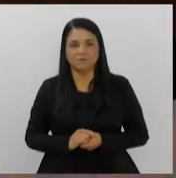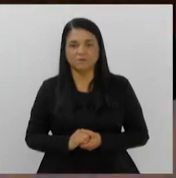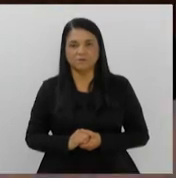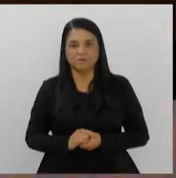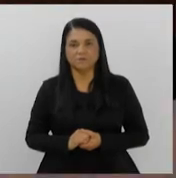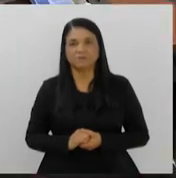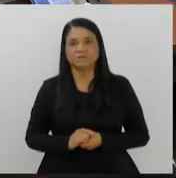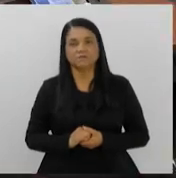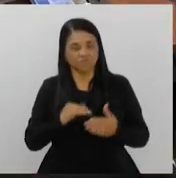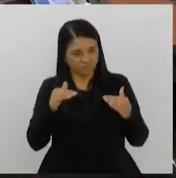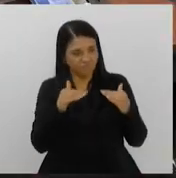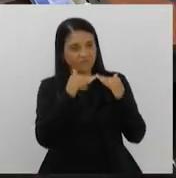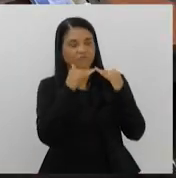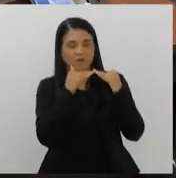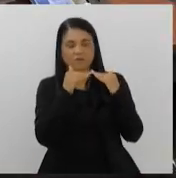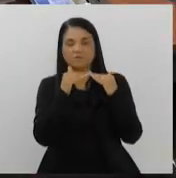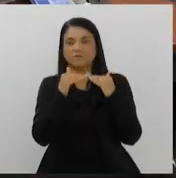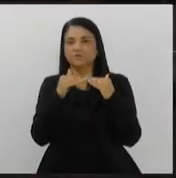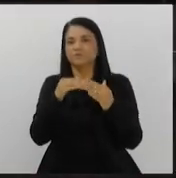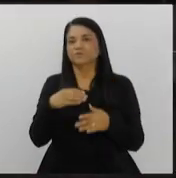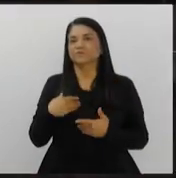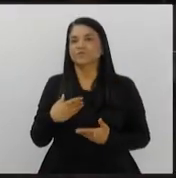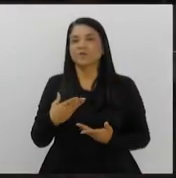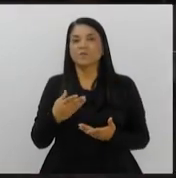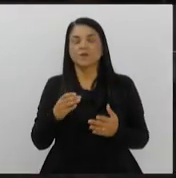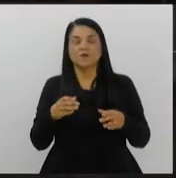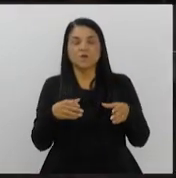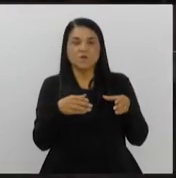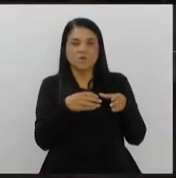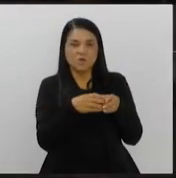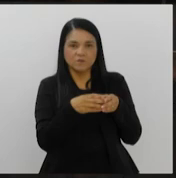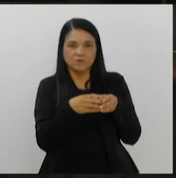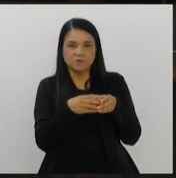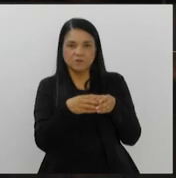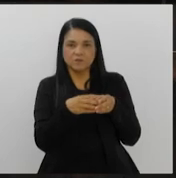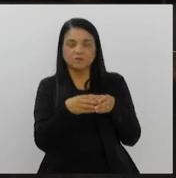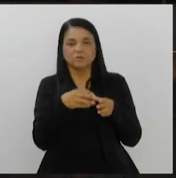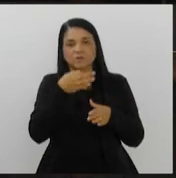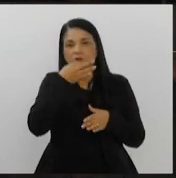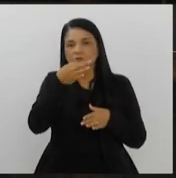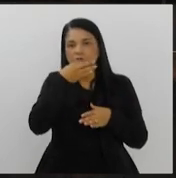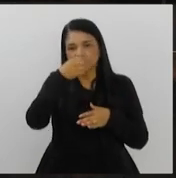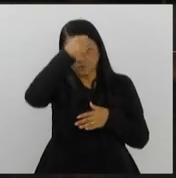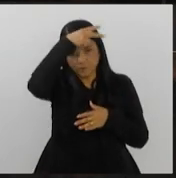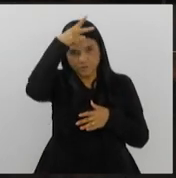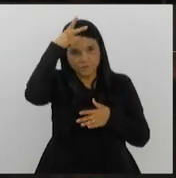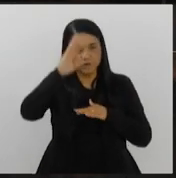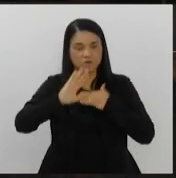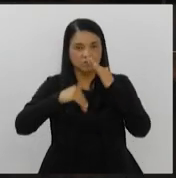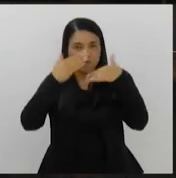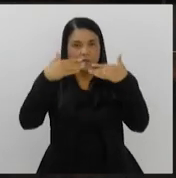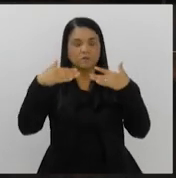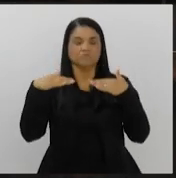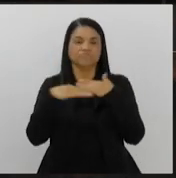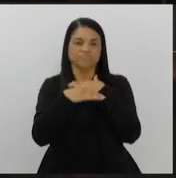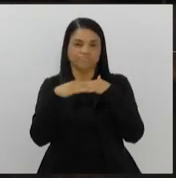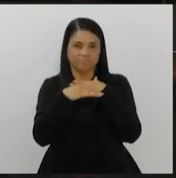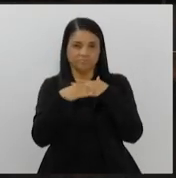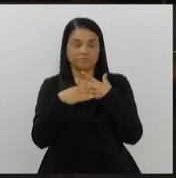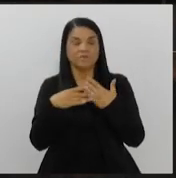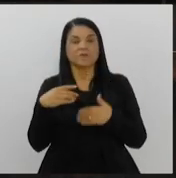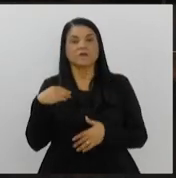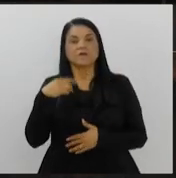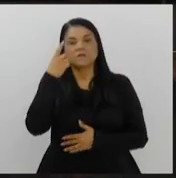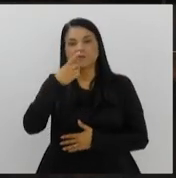Favorável, Tia Ju. Obrigada. Pela Comissão de Assuntos Municipais e Desenvolvimento Regional, deputado